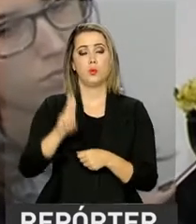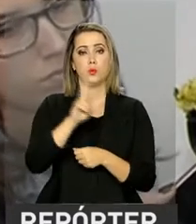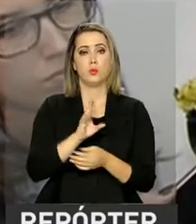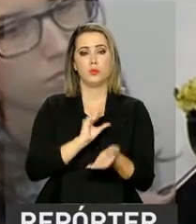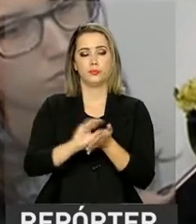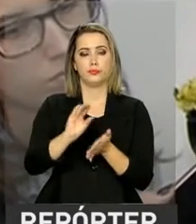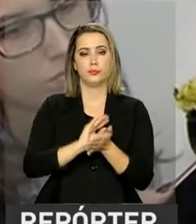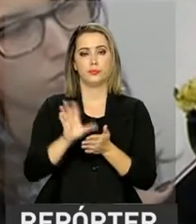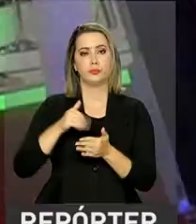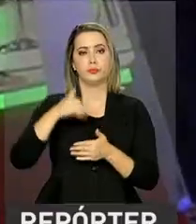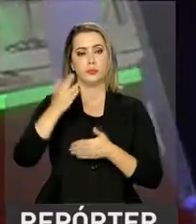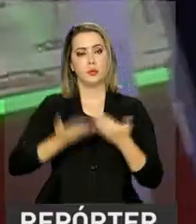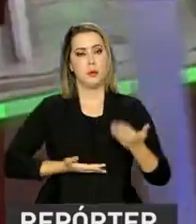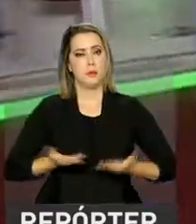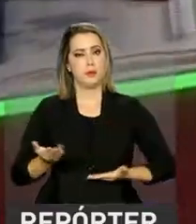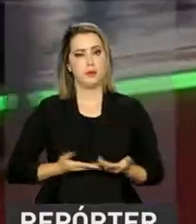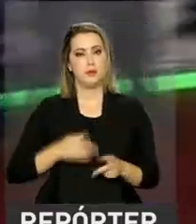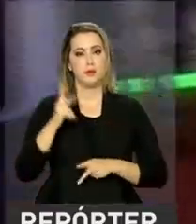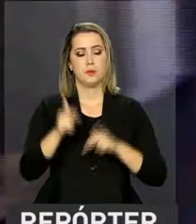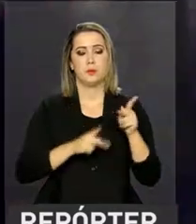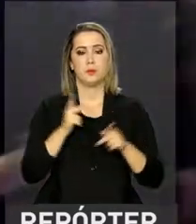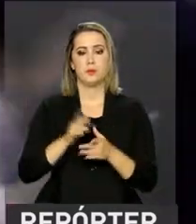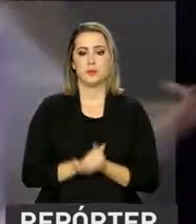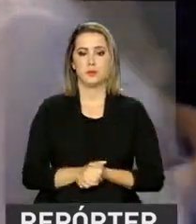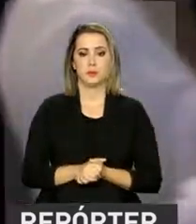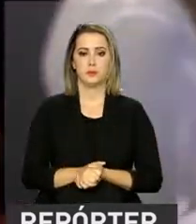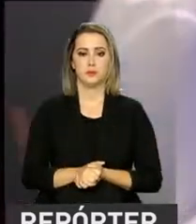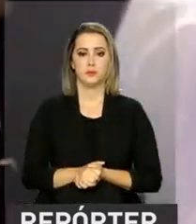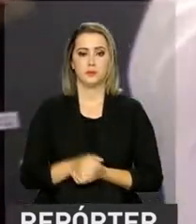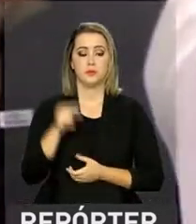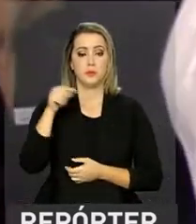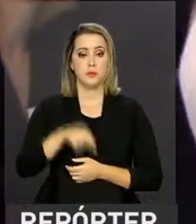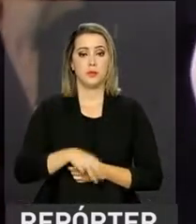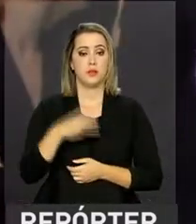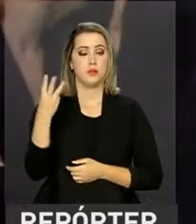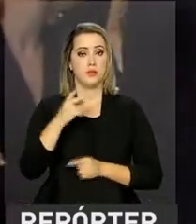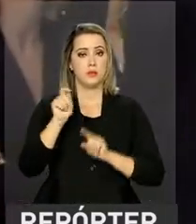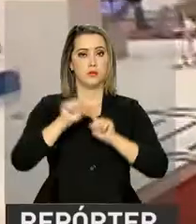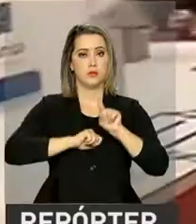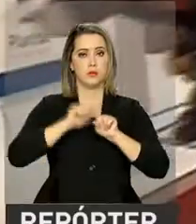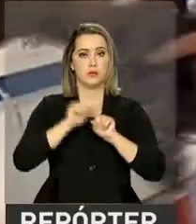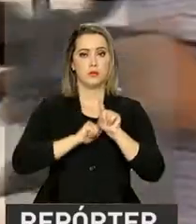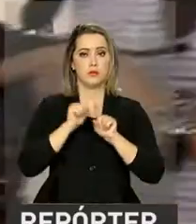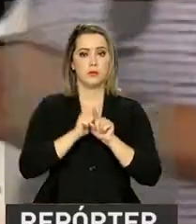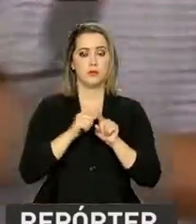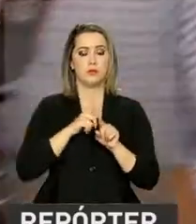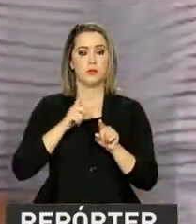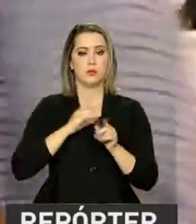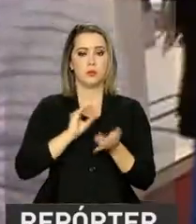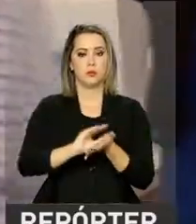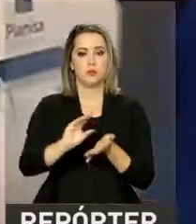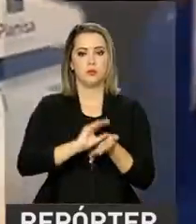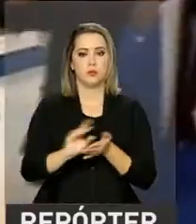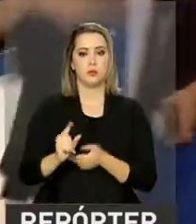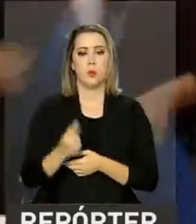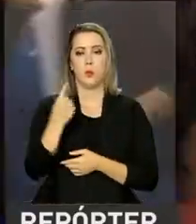e mais serviço para a população. Neste triênio, os hospitais que fazem parte do PROAD SUS contaram com investimentos de